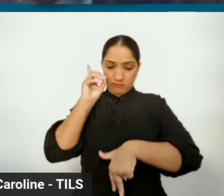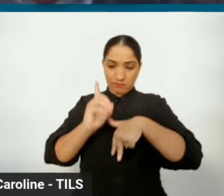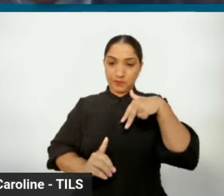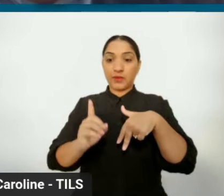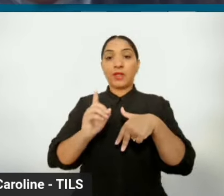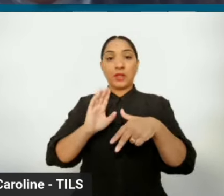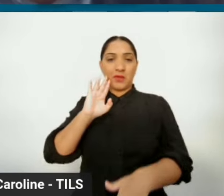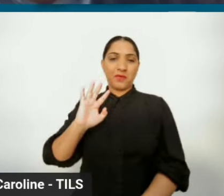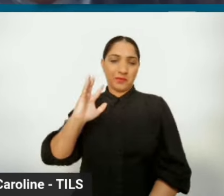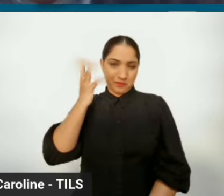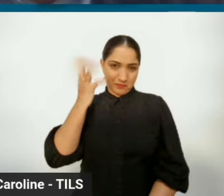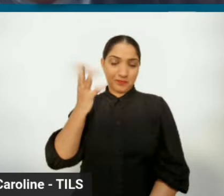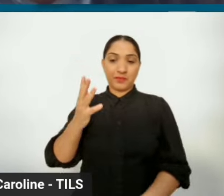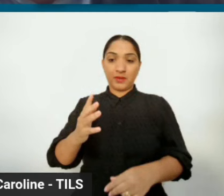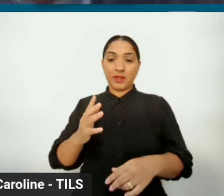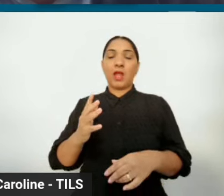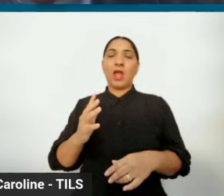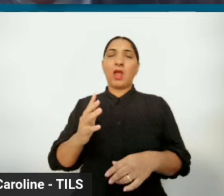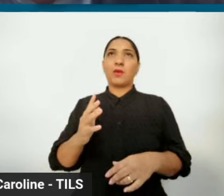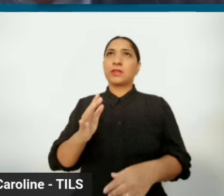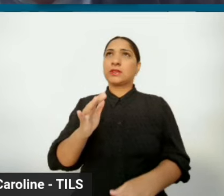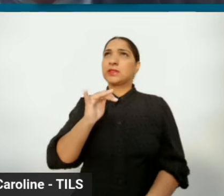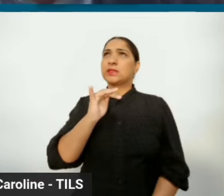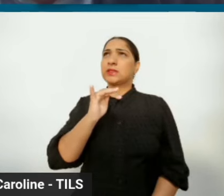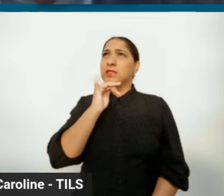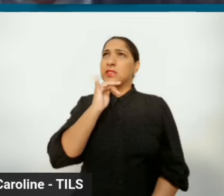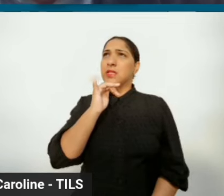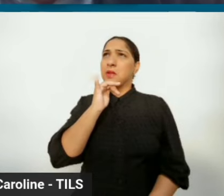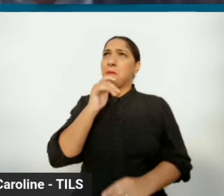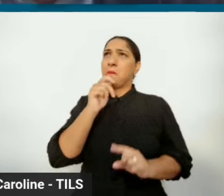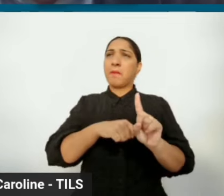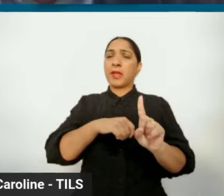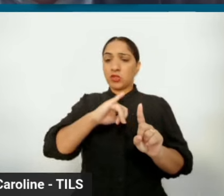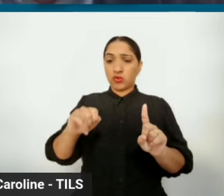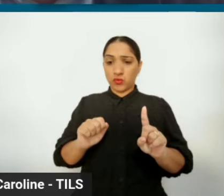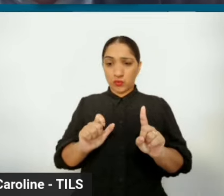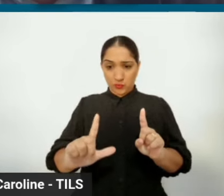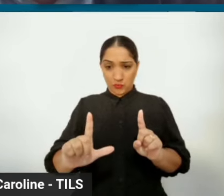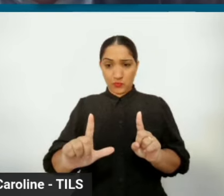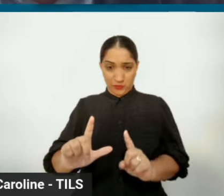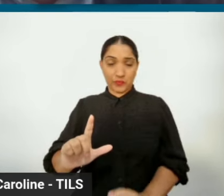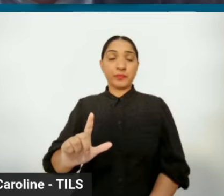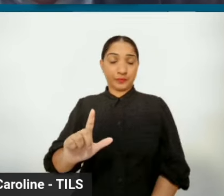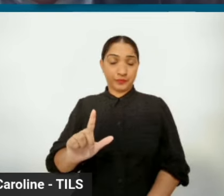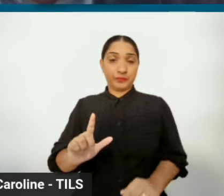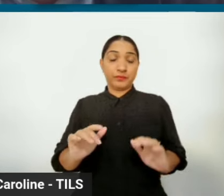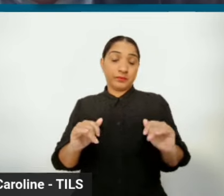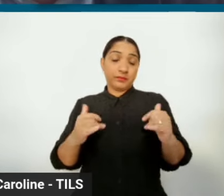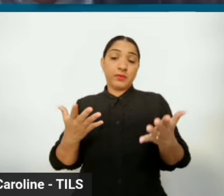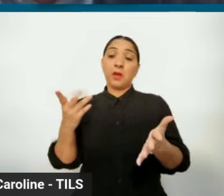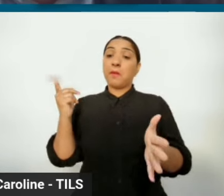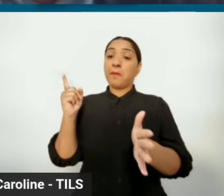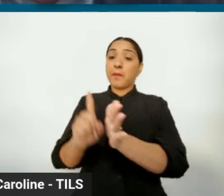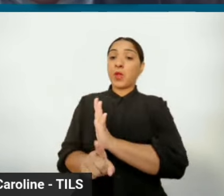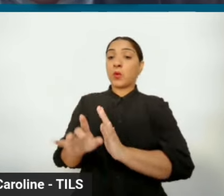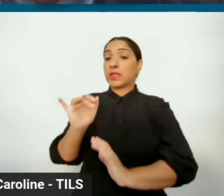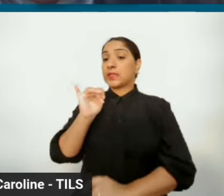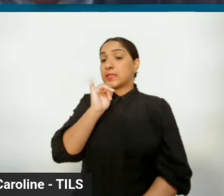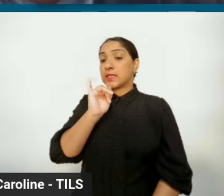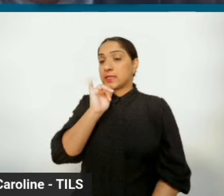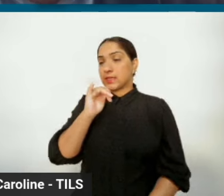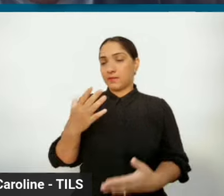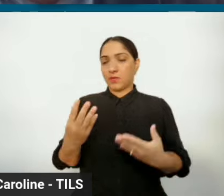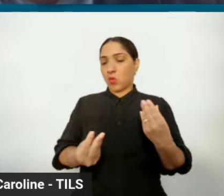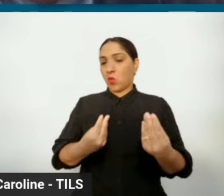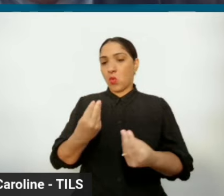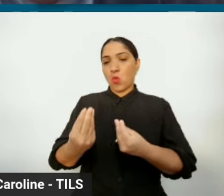que foi realizada agora, no meio do mês de julho, não é? E qual é, sobre a conferência, Dr.